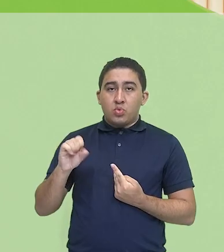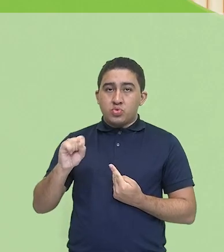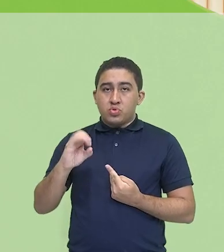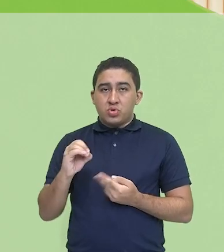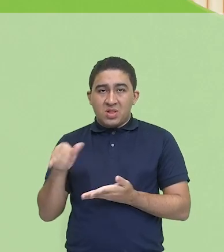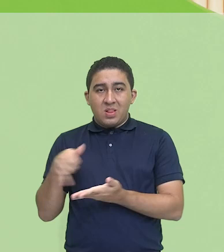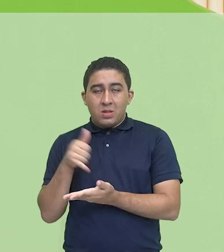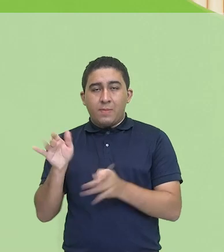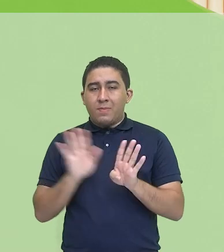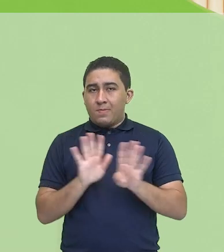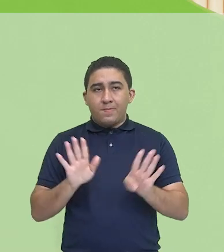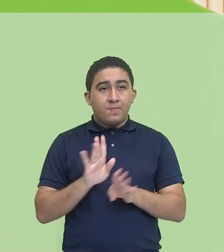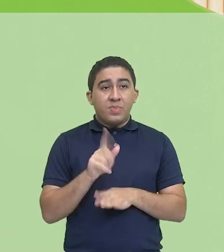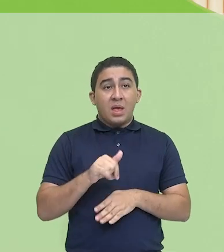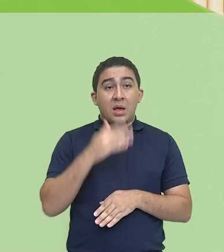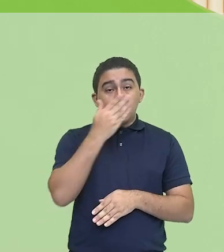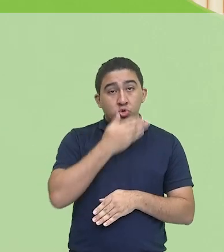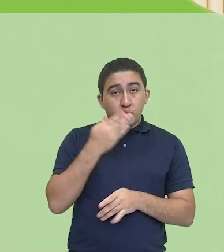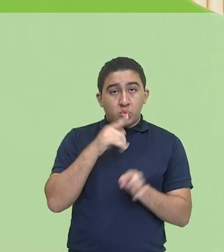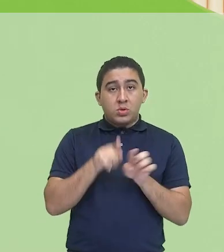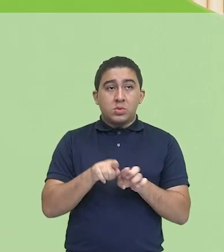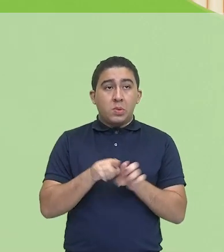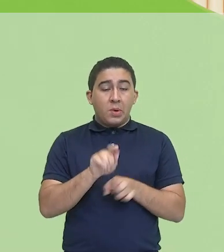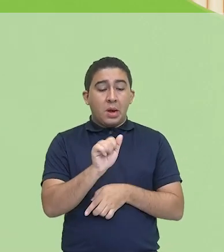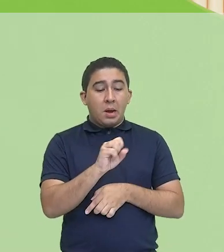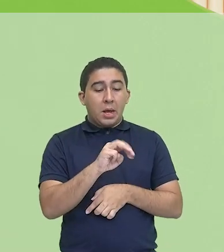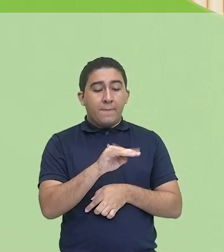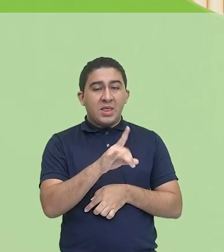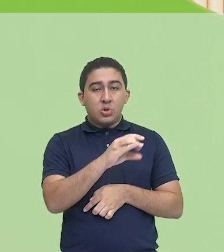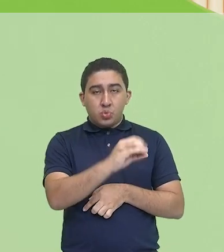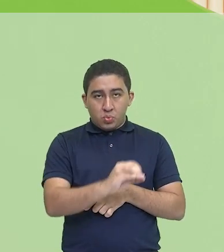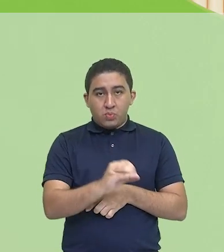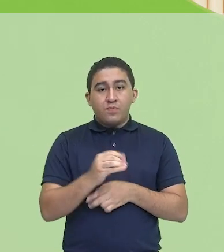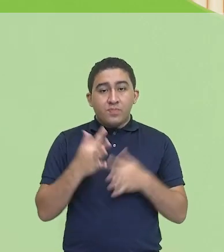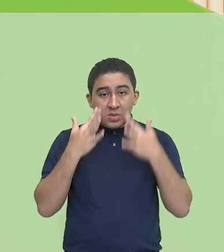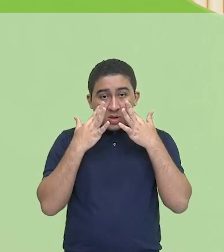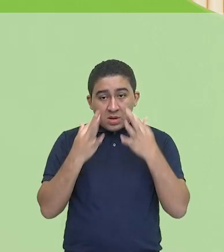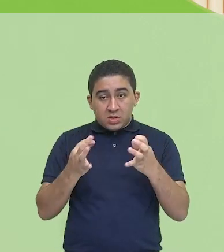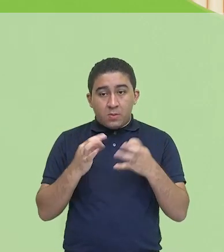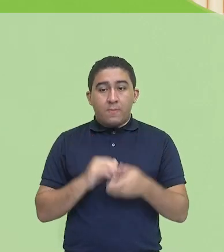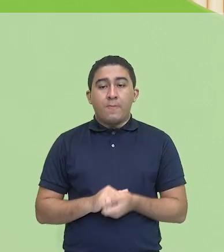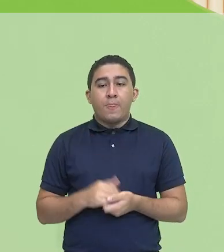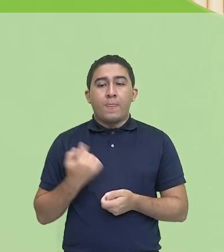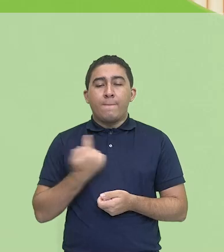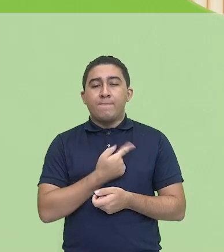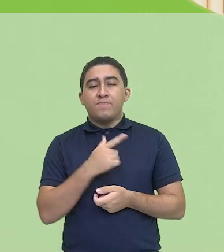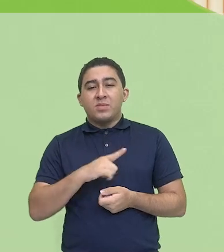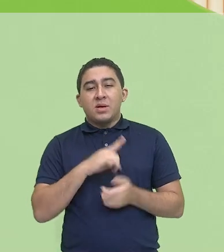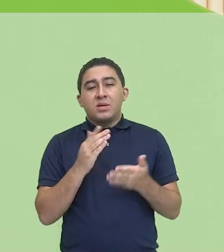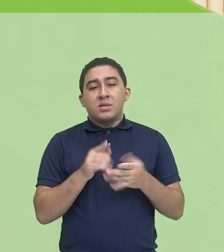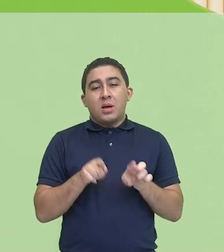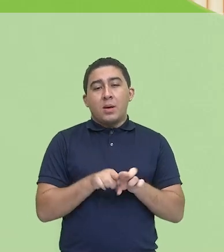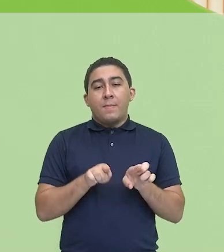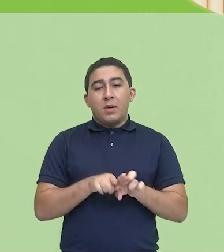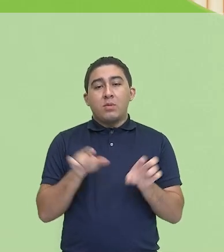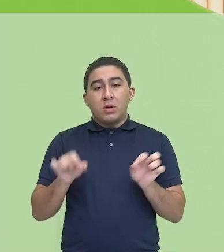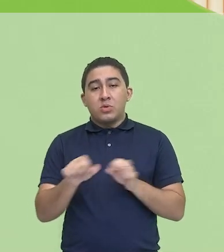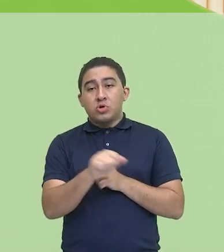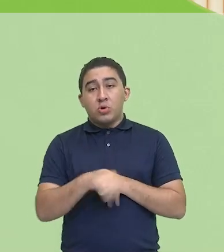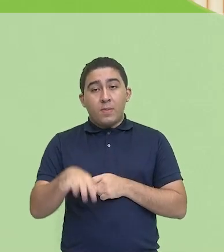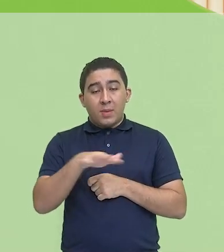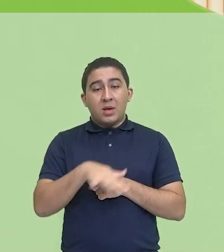é em forma de glicose e amido. Vejam bem aí, a gente faz até umas brincadeiras dentro do meio